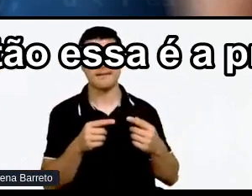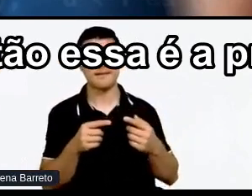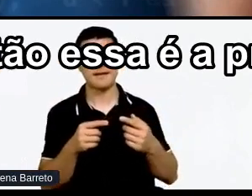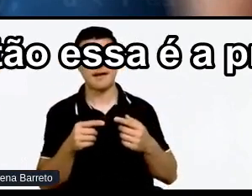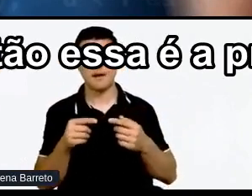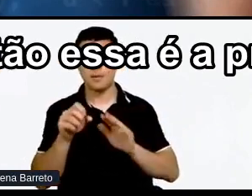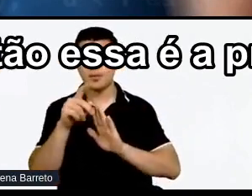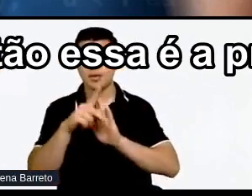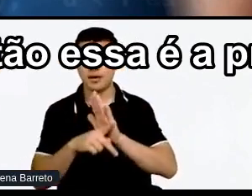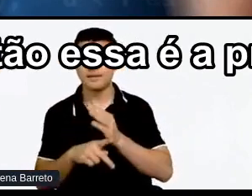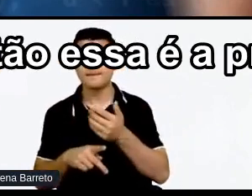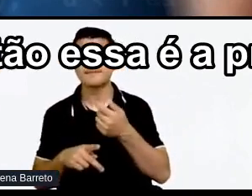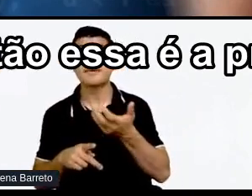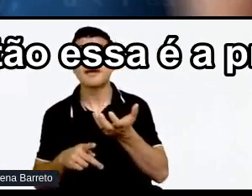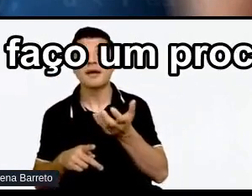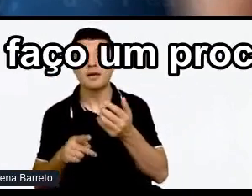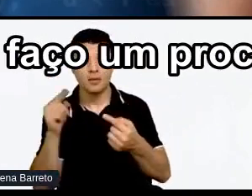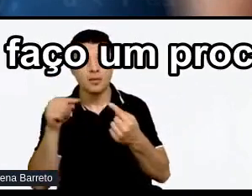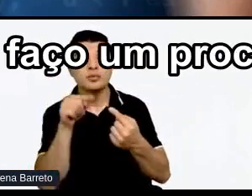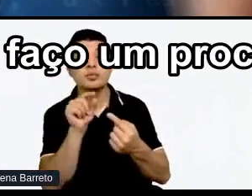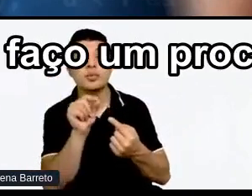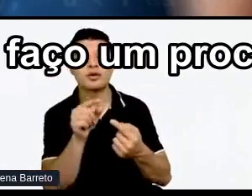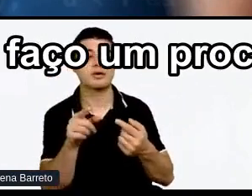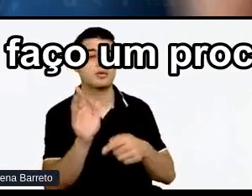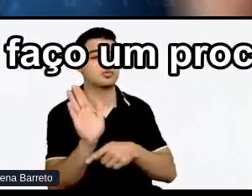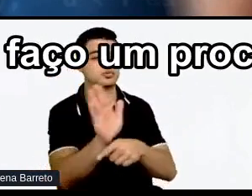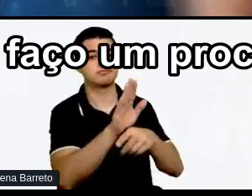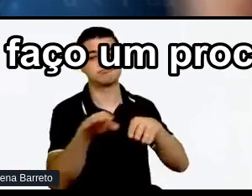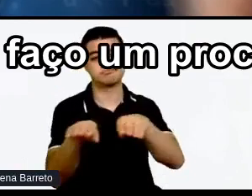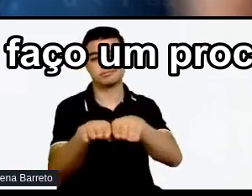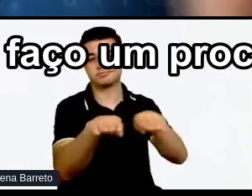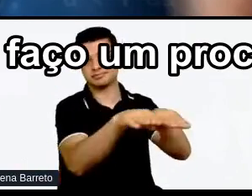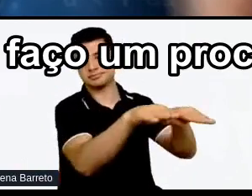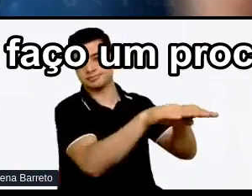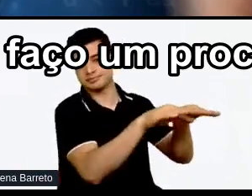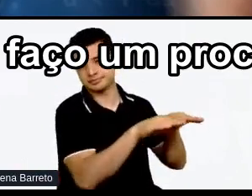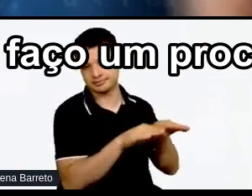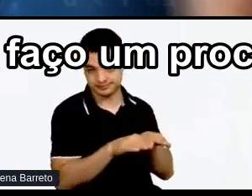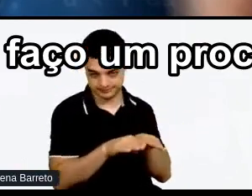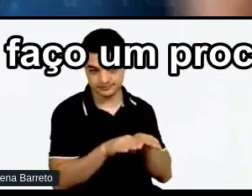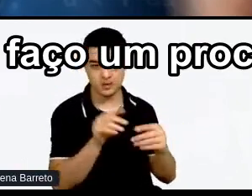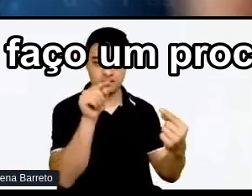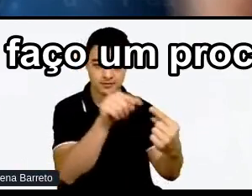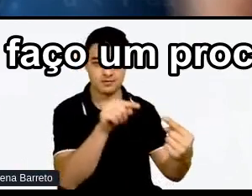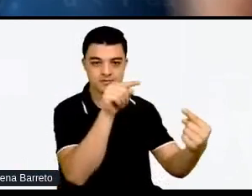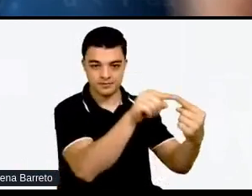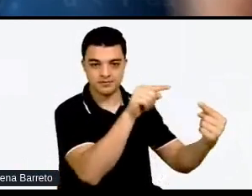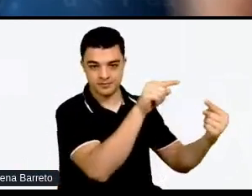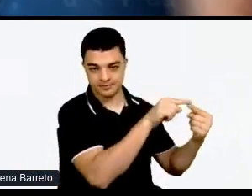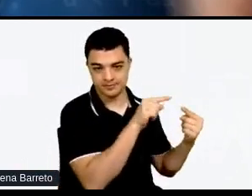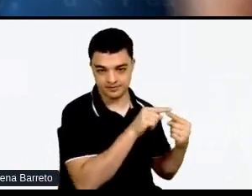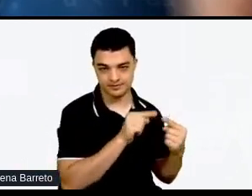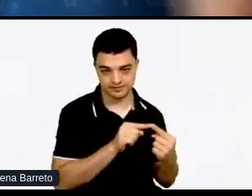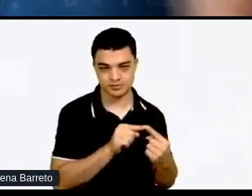é a principal diferença. Como é que eu faço um processo que seja com